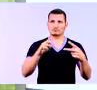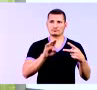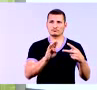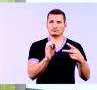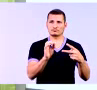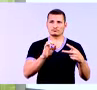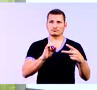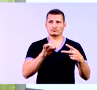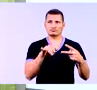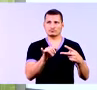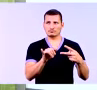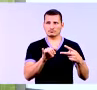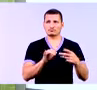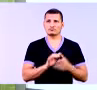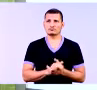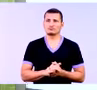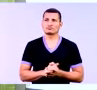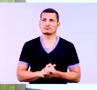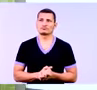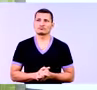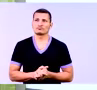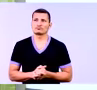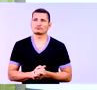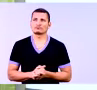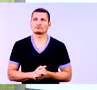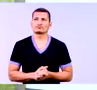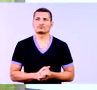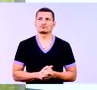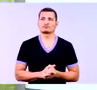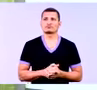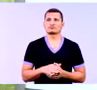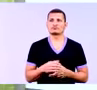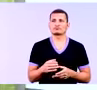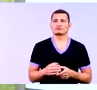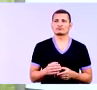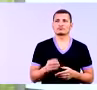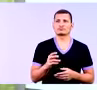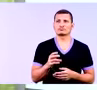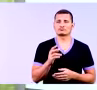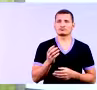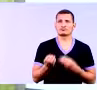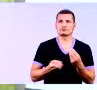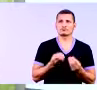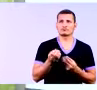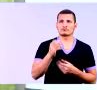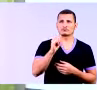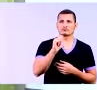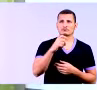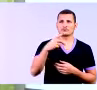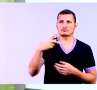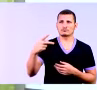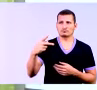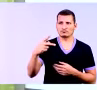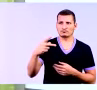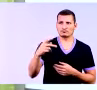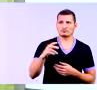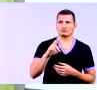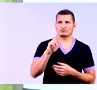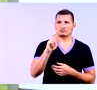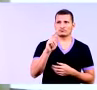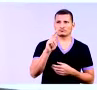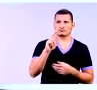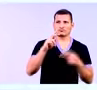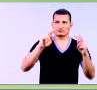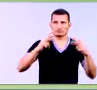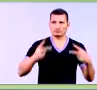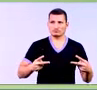ainda veremos como essa aplicação ou como essa declaração fica em uma página HTML.